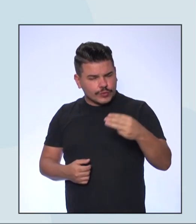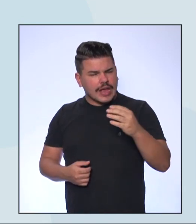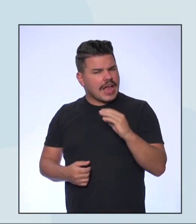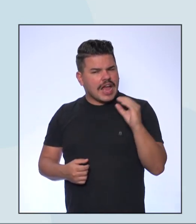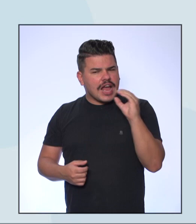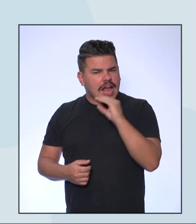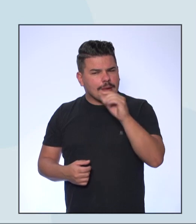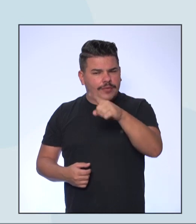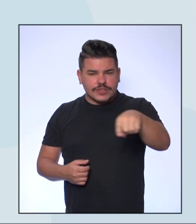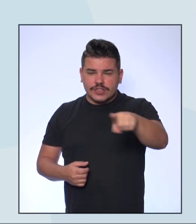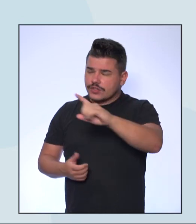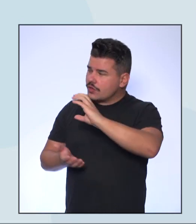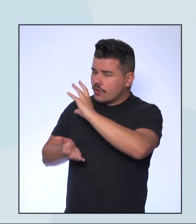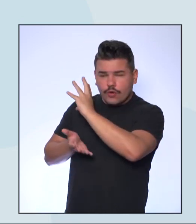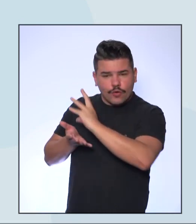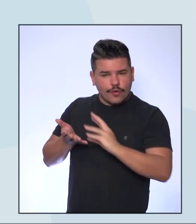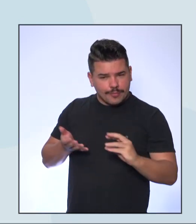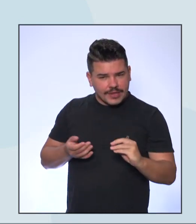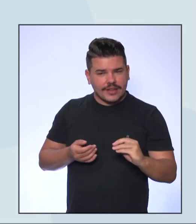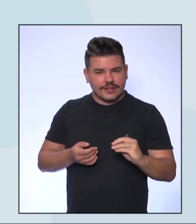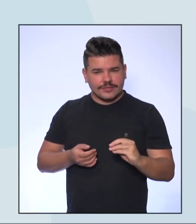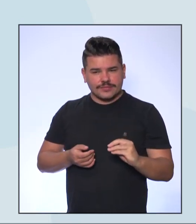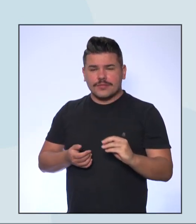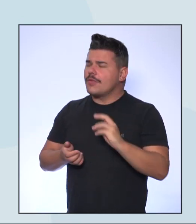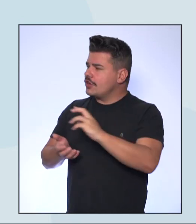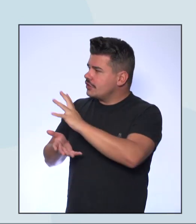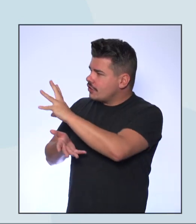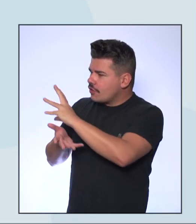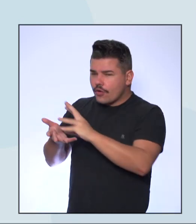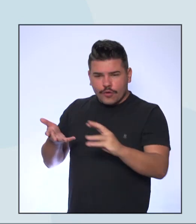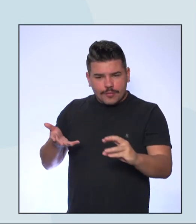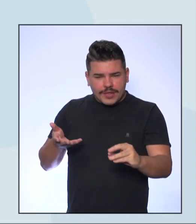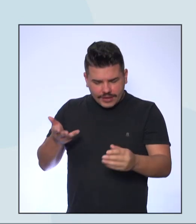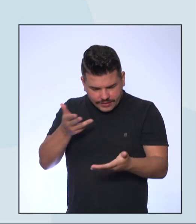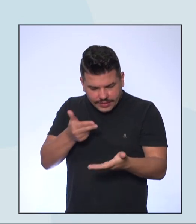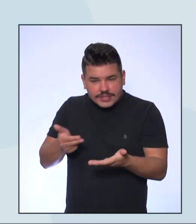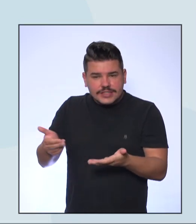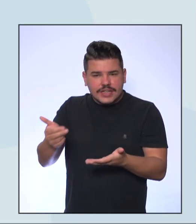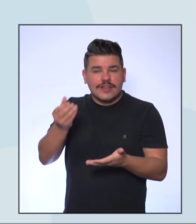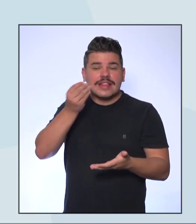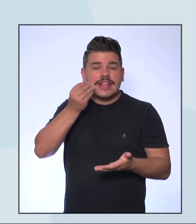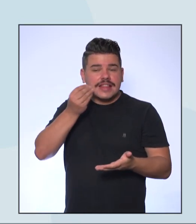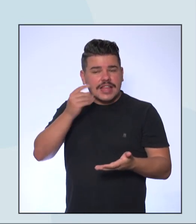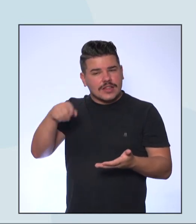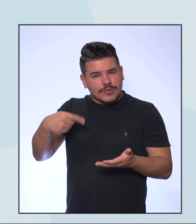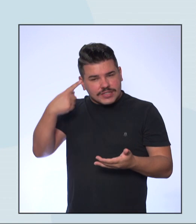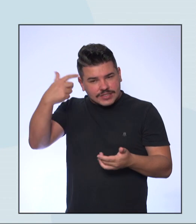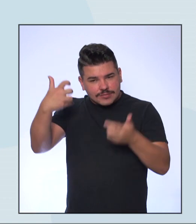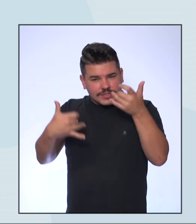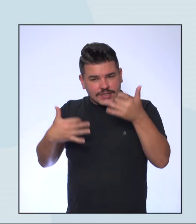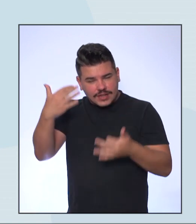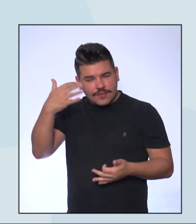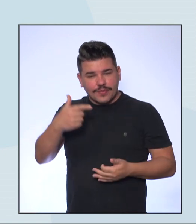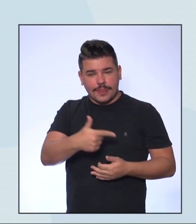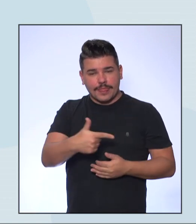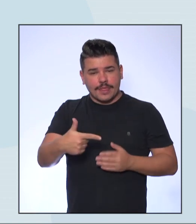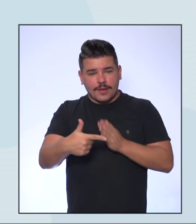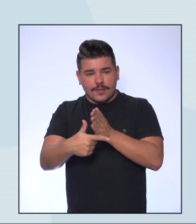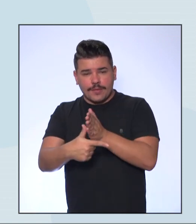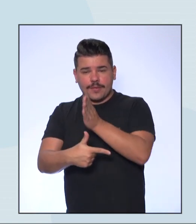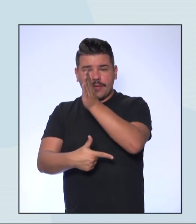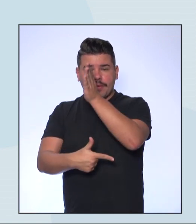só para vocês copiarem, né? Então, a gente vai olhar para o ângulo beta, né? Por exemplo,